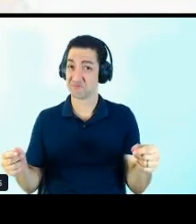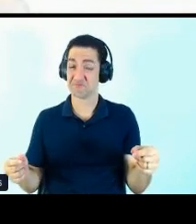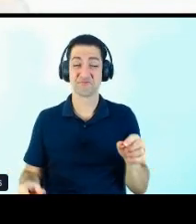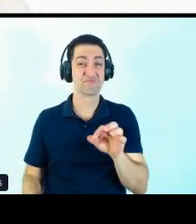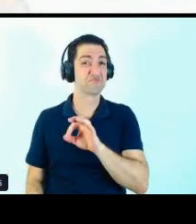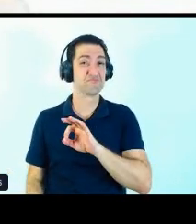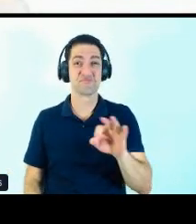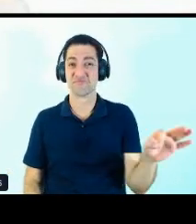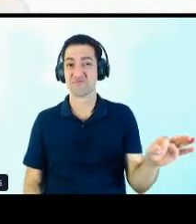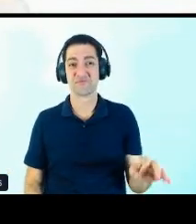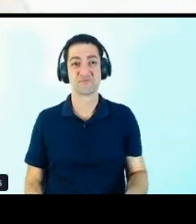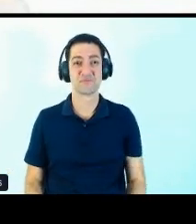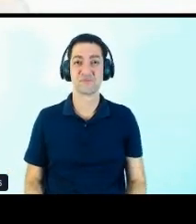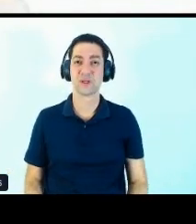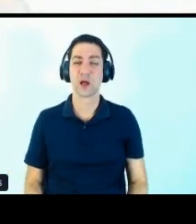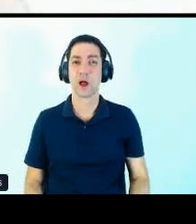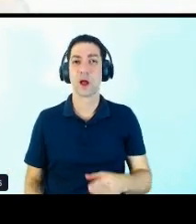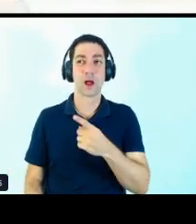mim, esse tipo